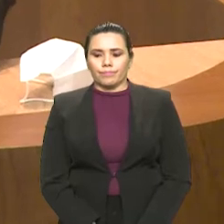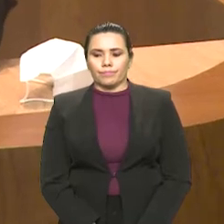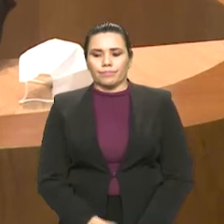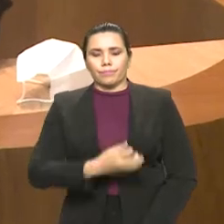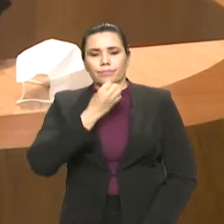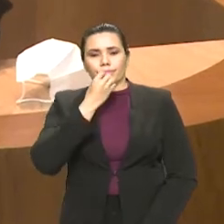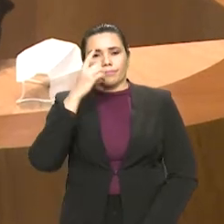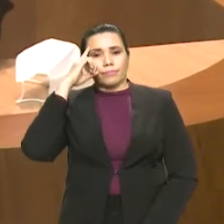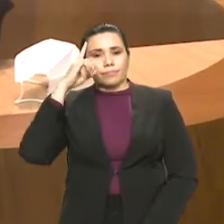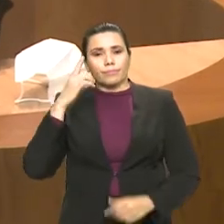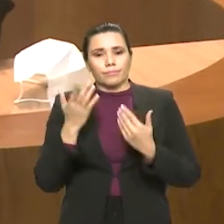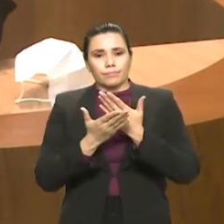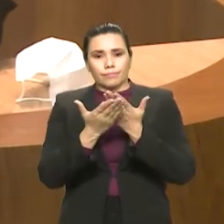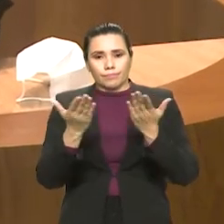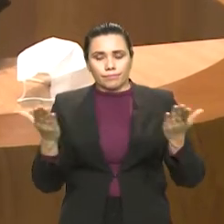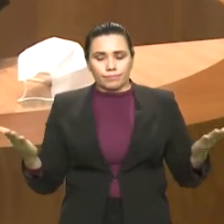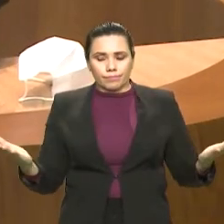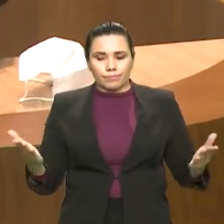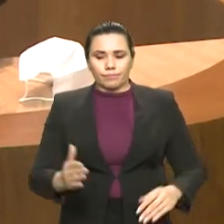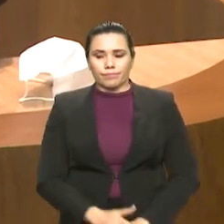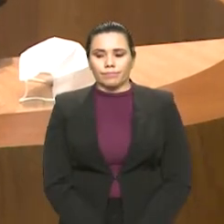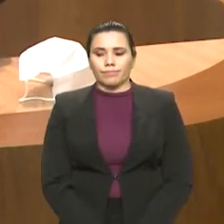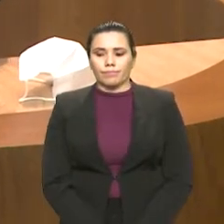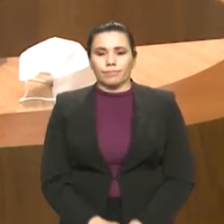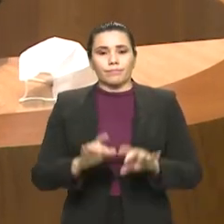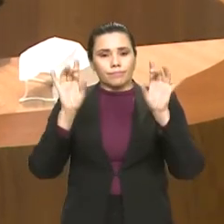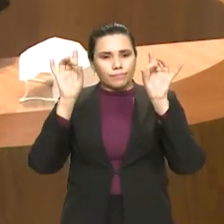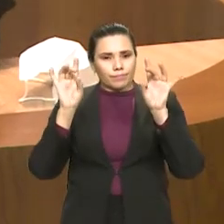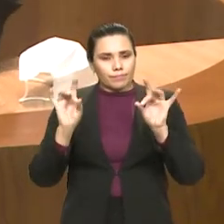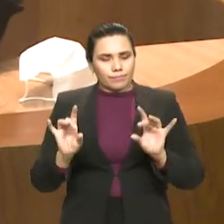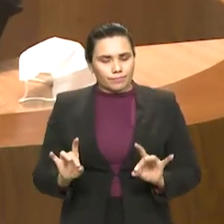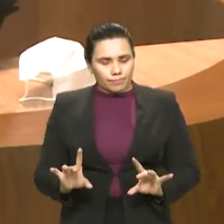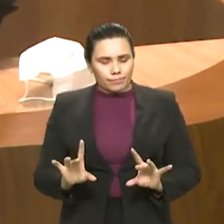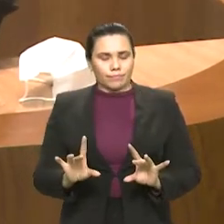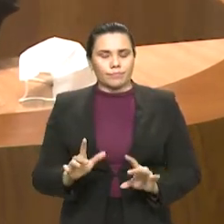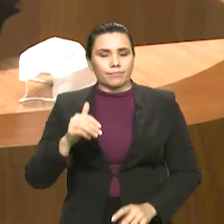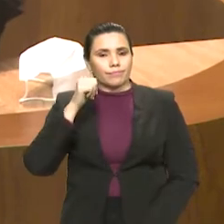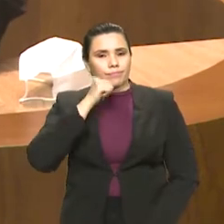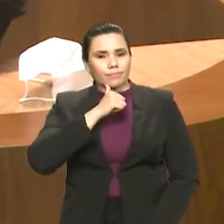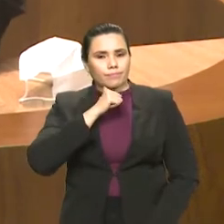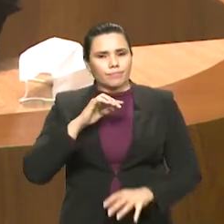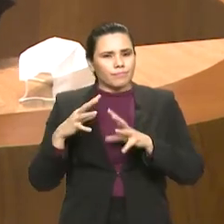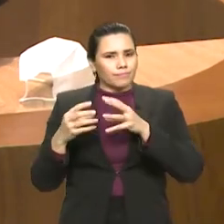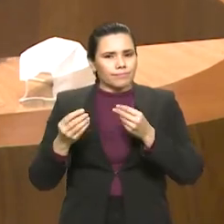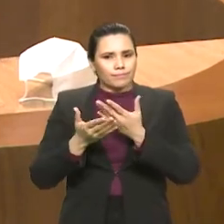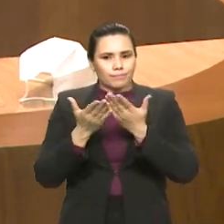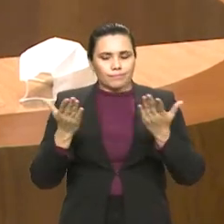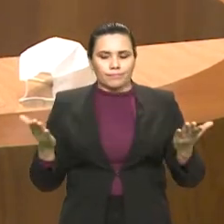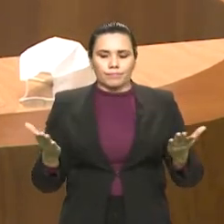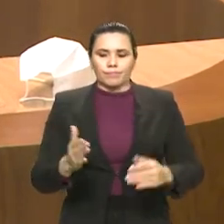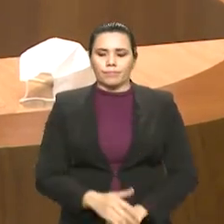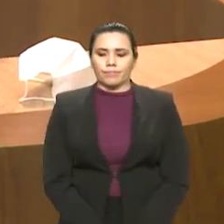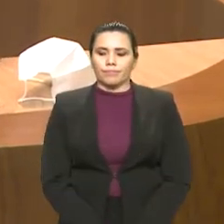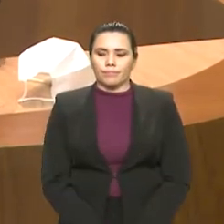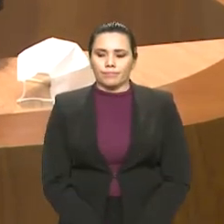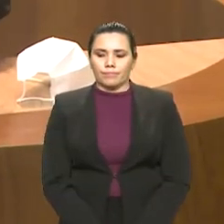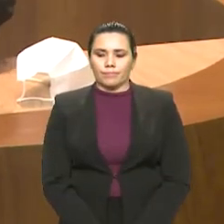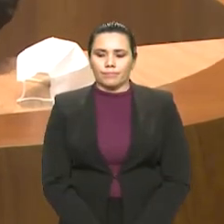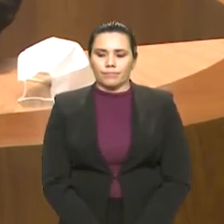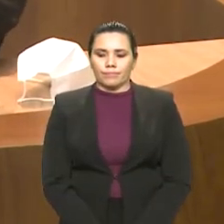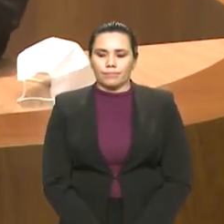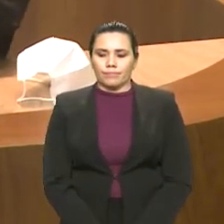Bom dia a todos, e especialmente a todas as mulheres, que inclusive nesse momento estão